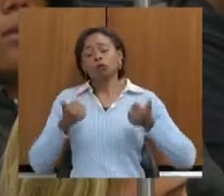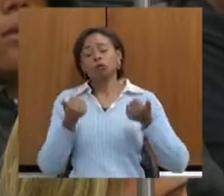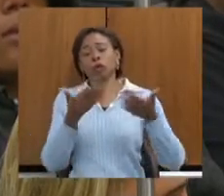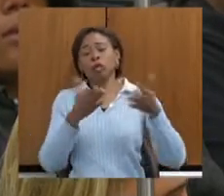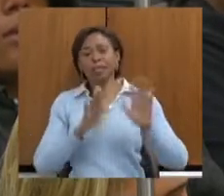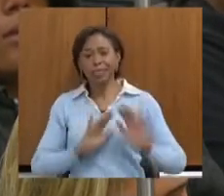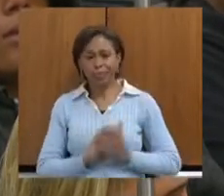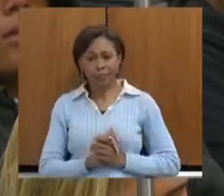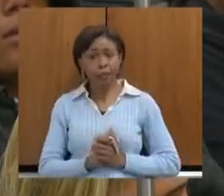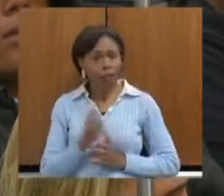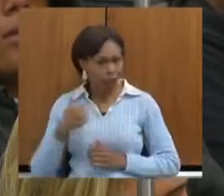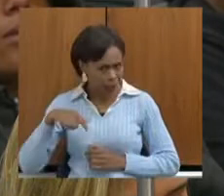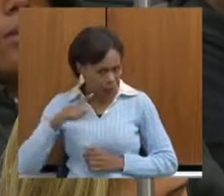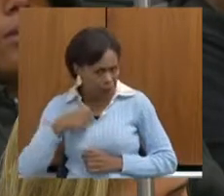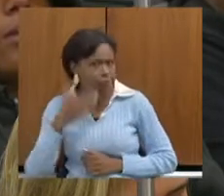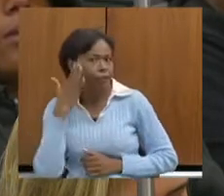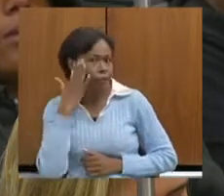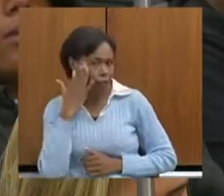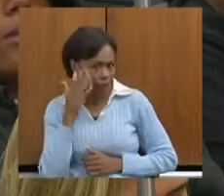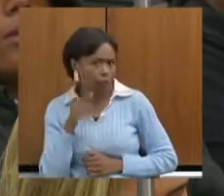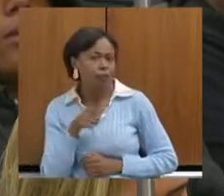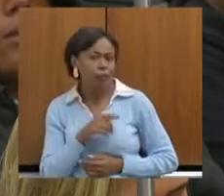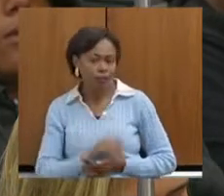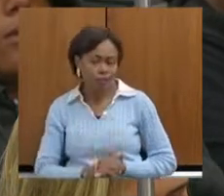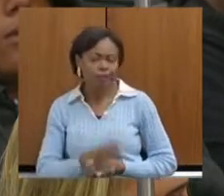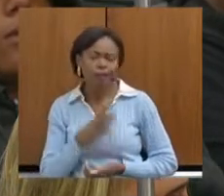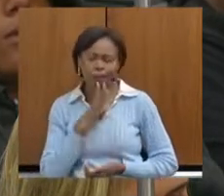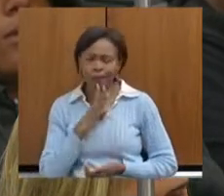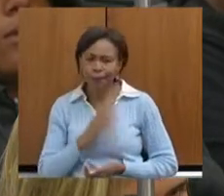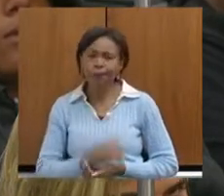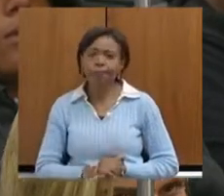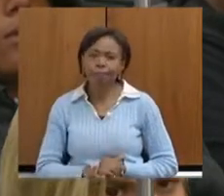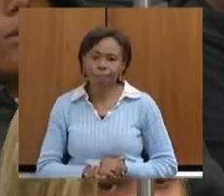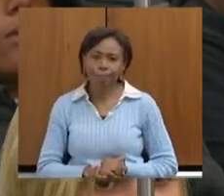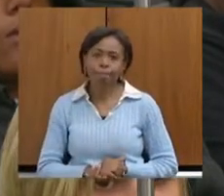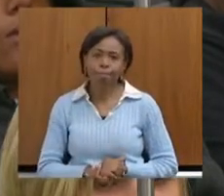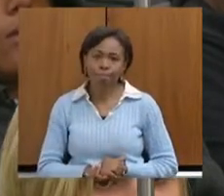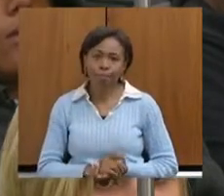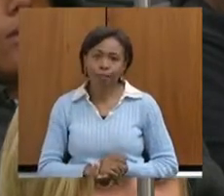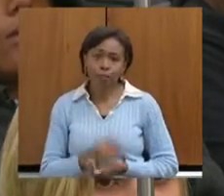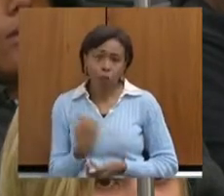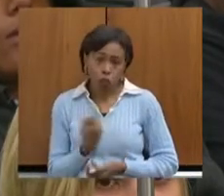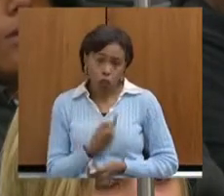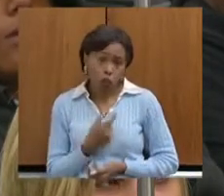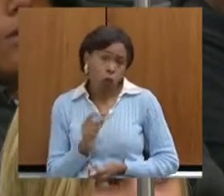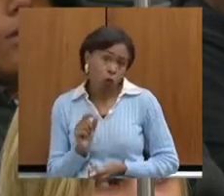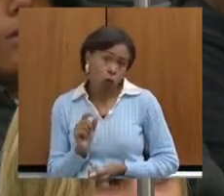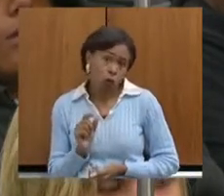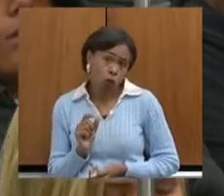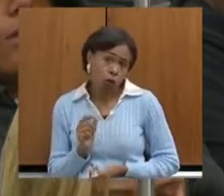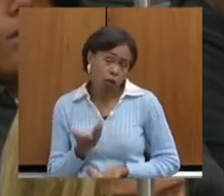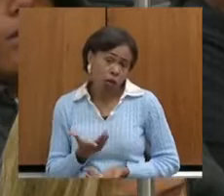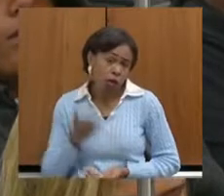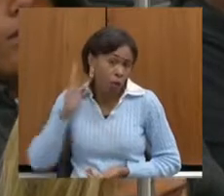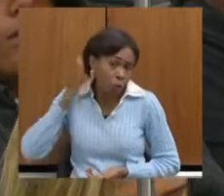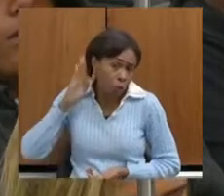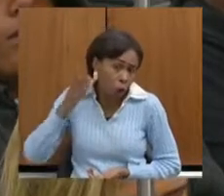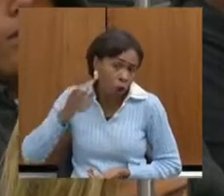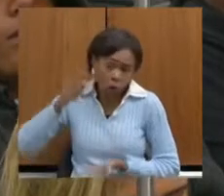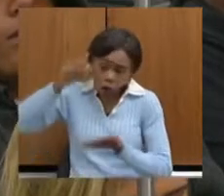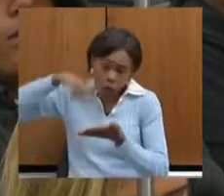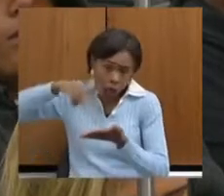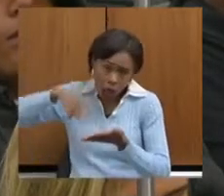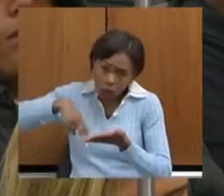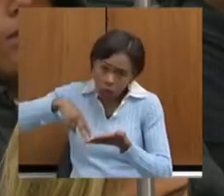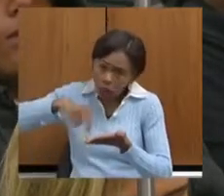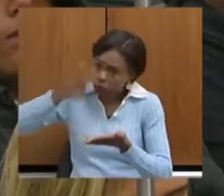e nós estamos sabe onde isso nós somos Bobo ou na fabet mas nós